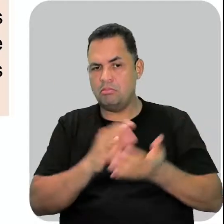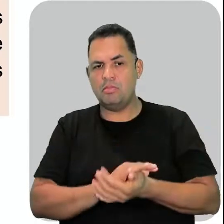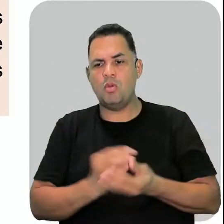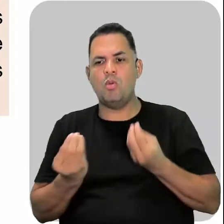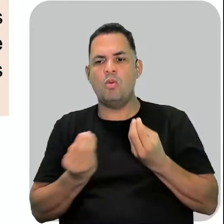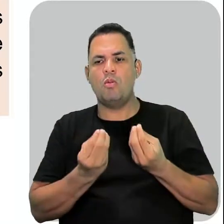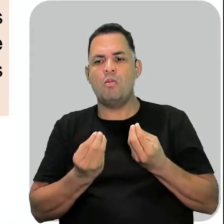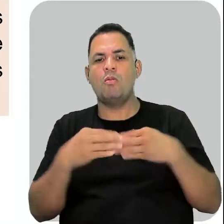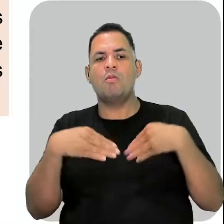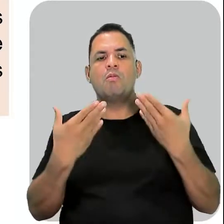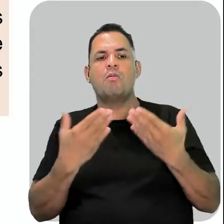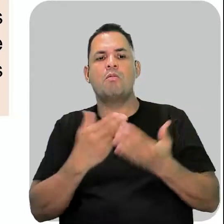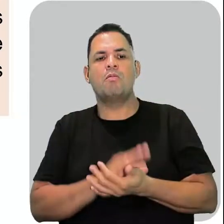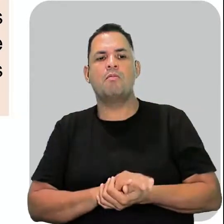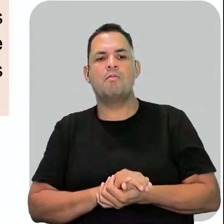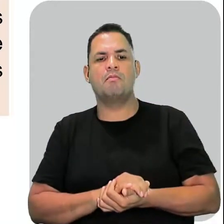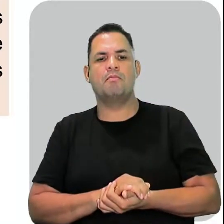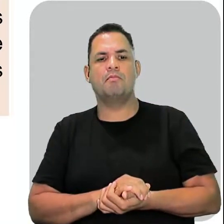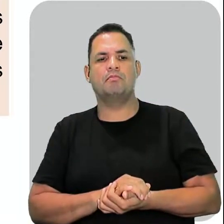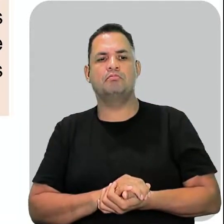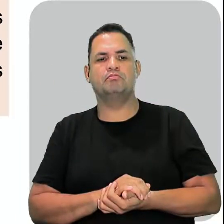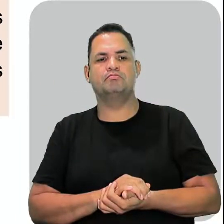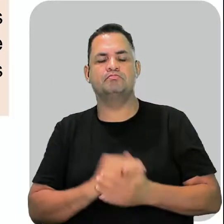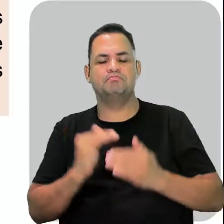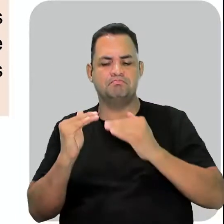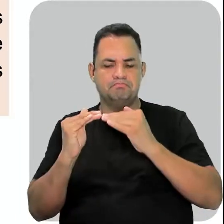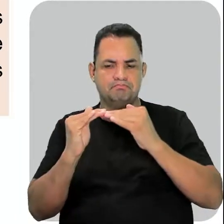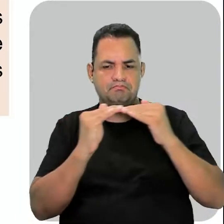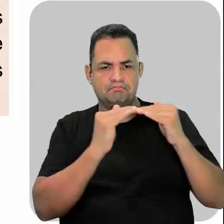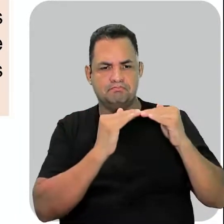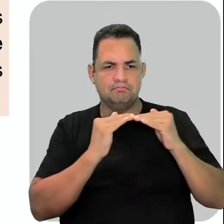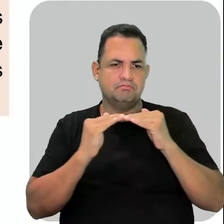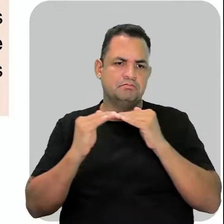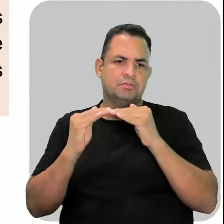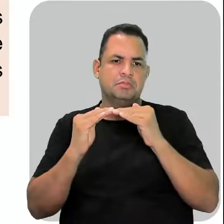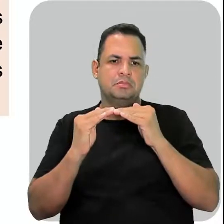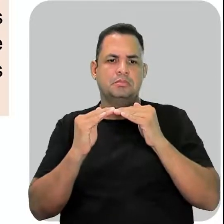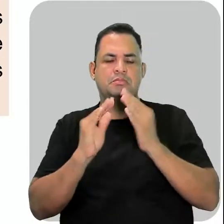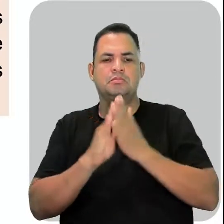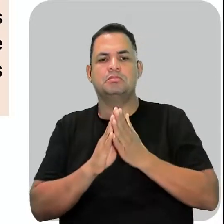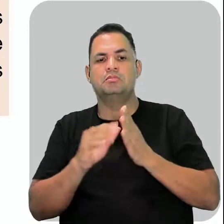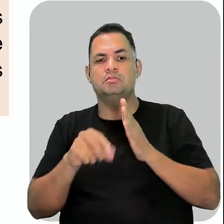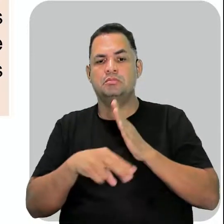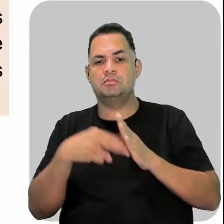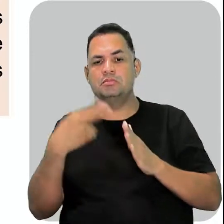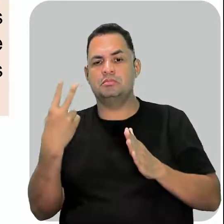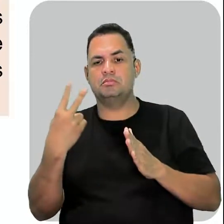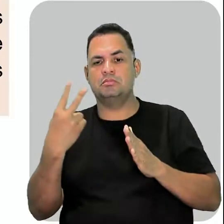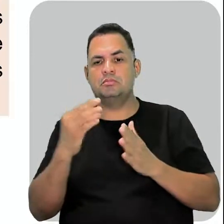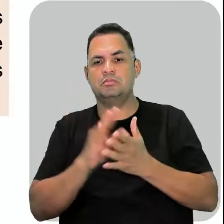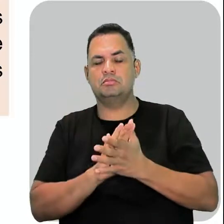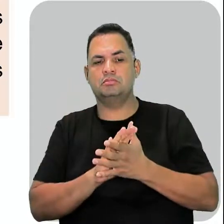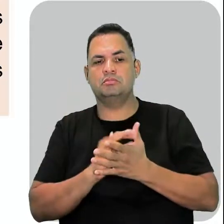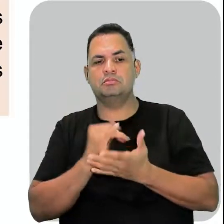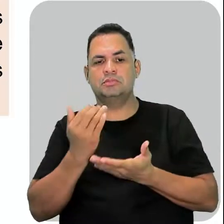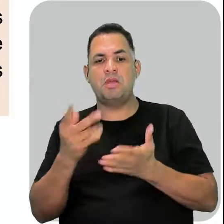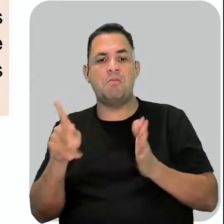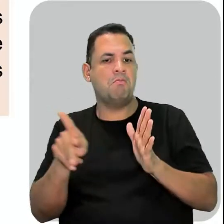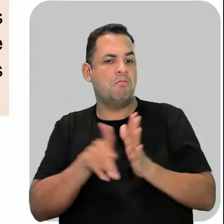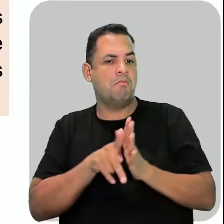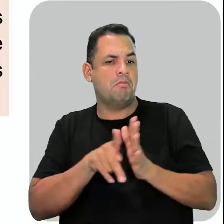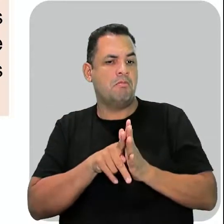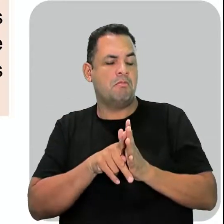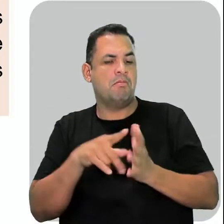como fatores lá, os parâmetros secundários, nós temos que são os itens que são